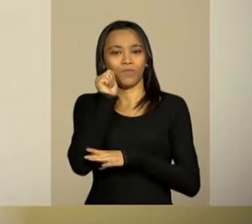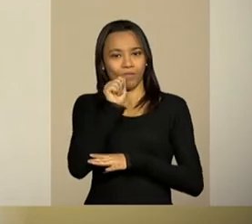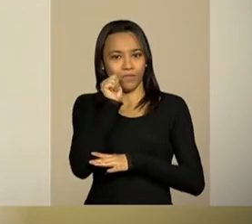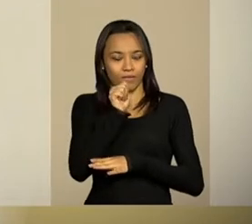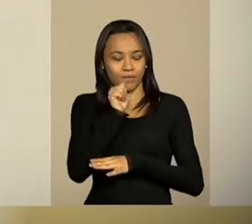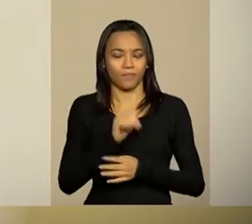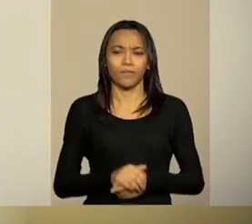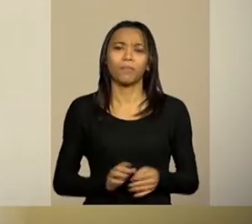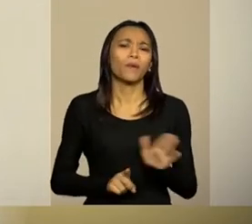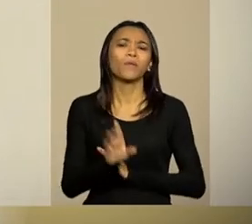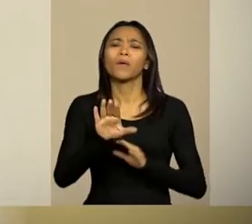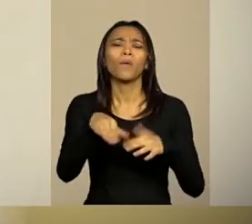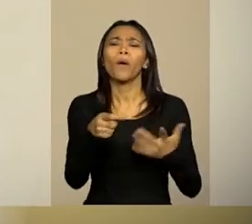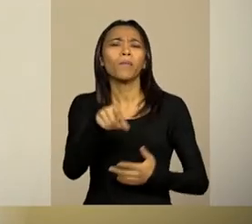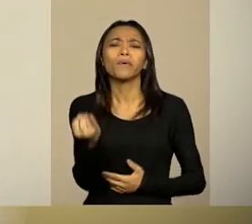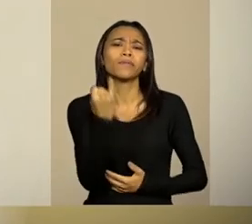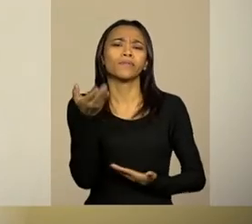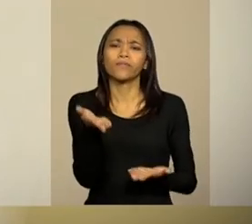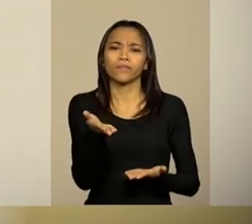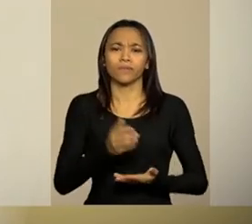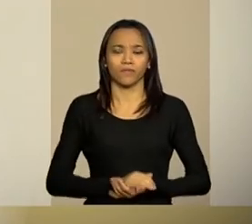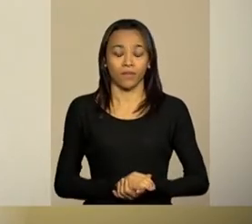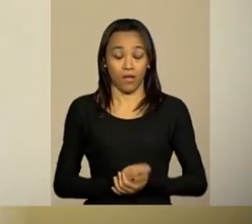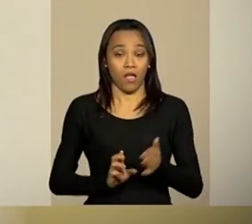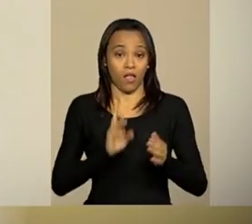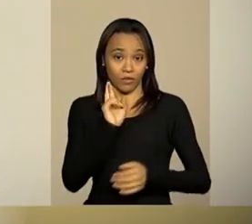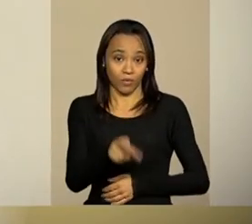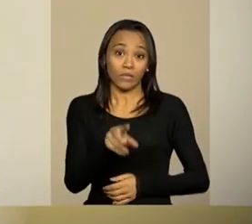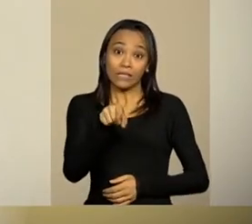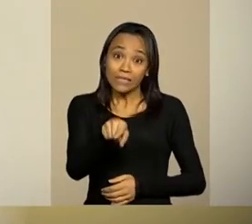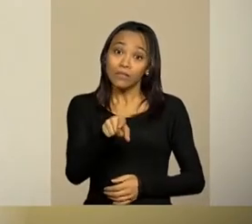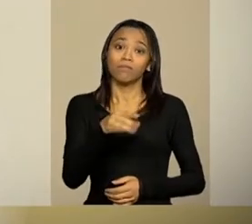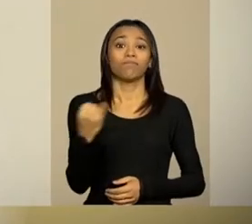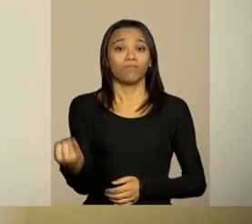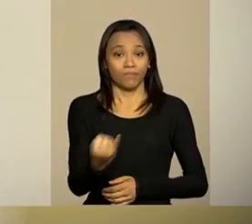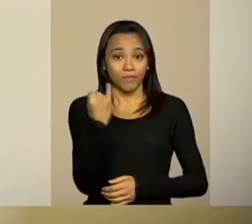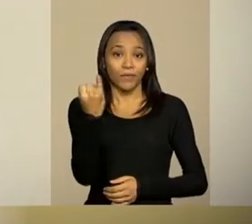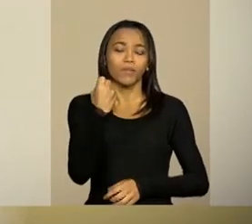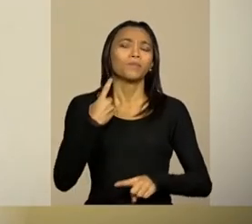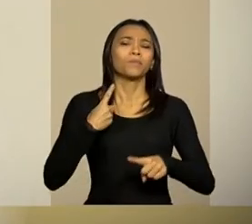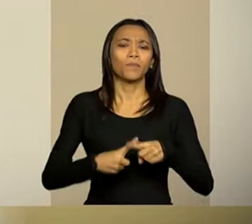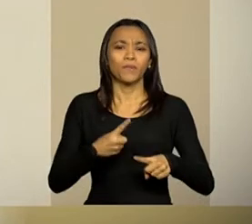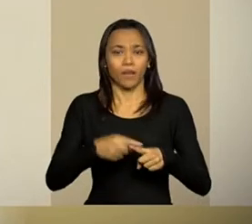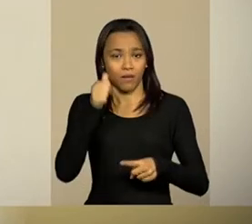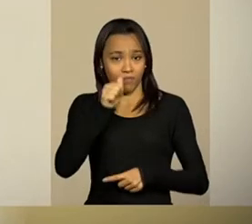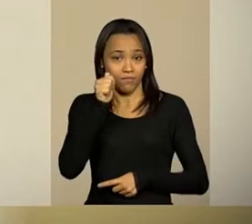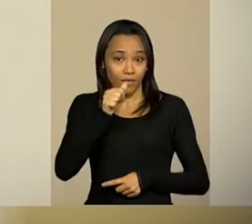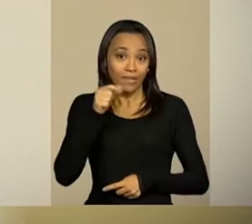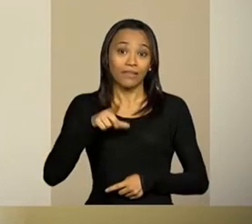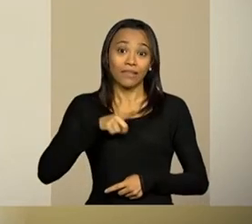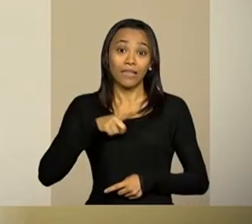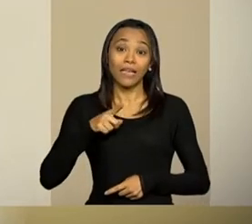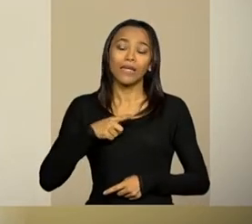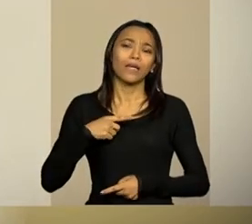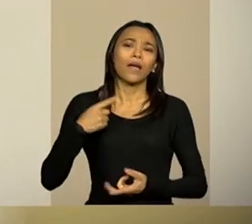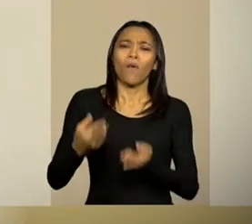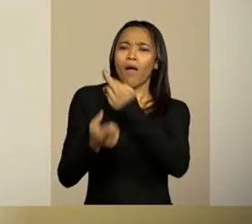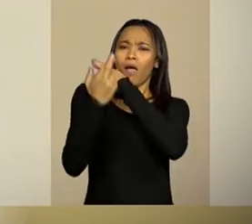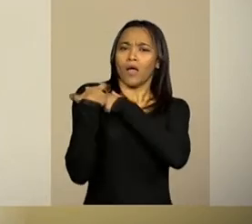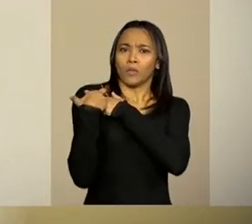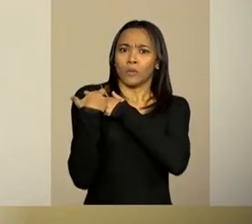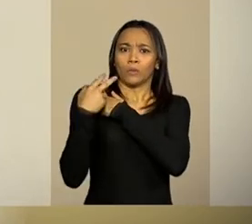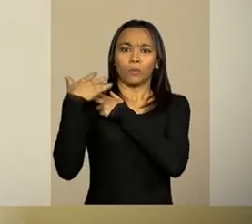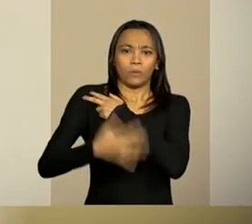das mulheres importância disso presidenta oceanos é muito importante porque a mulher tem um papel Central